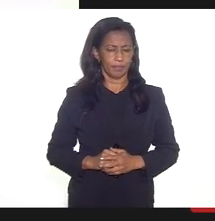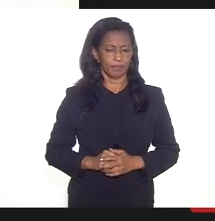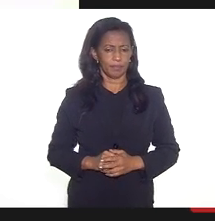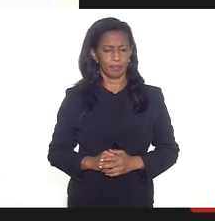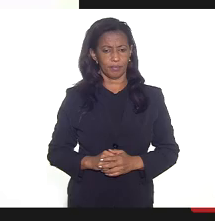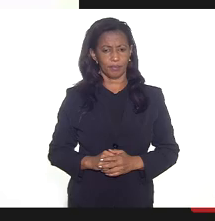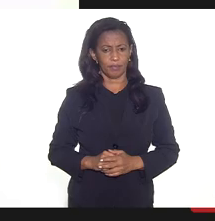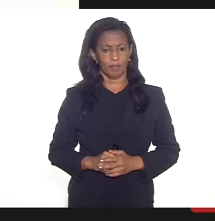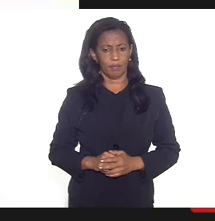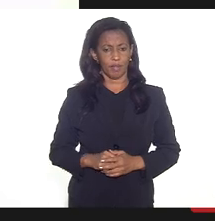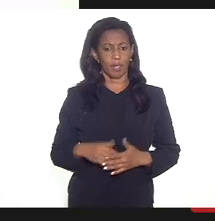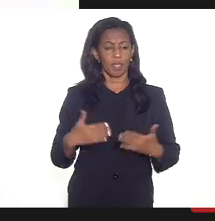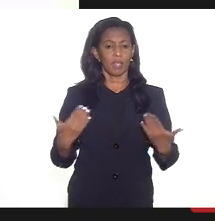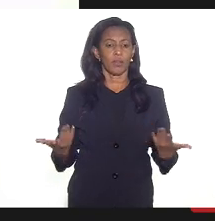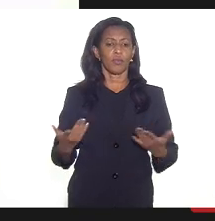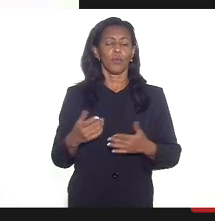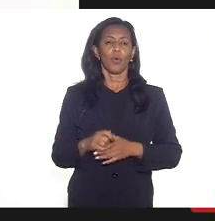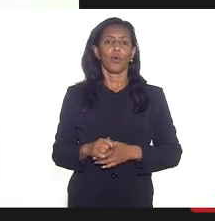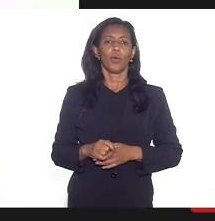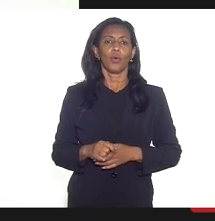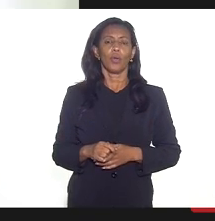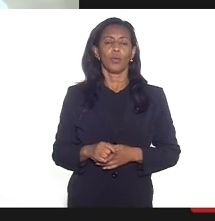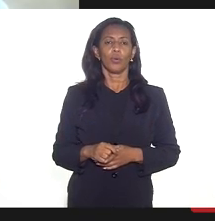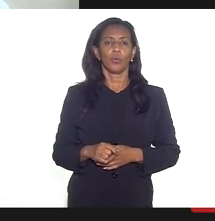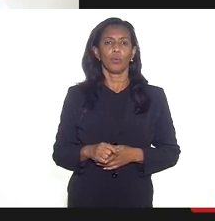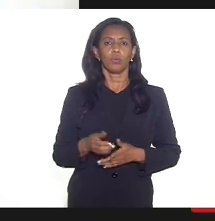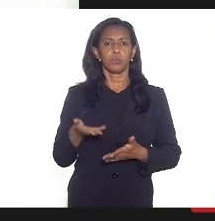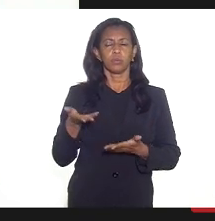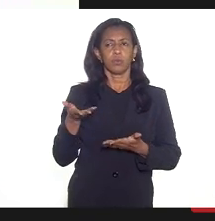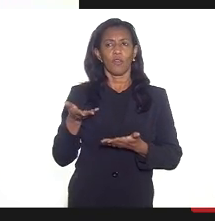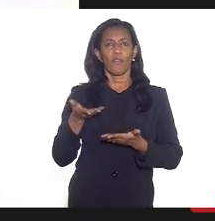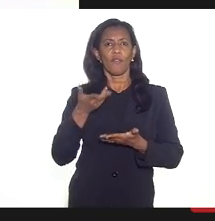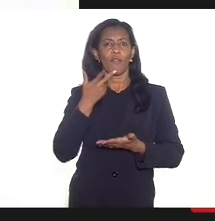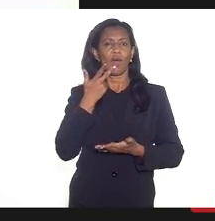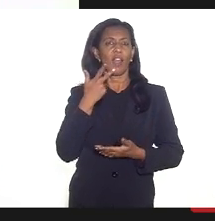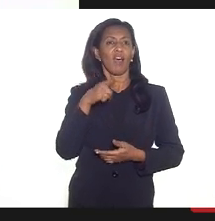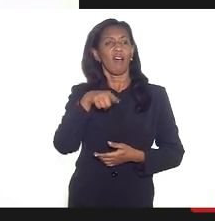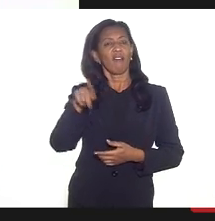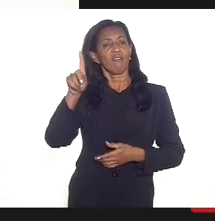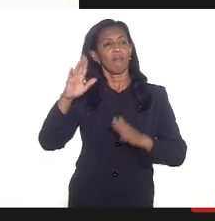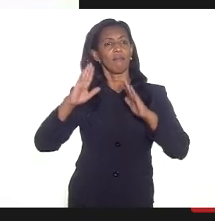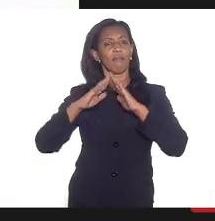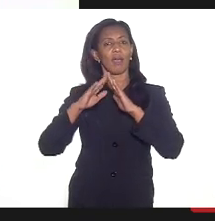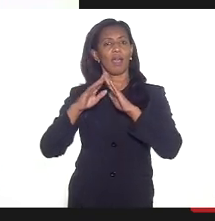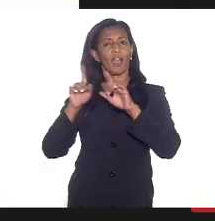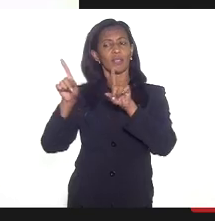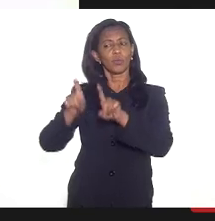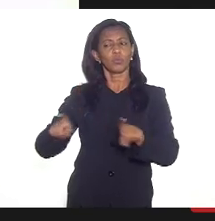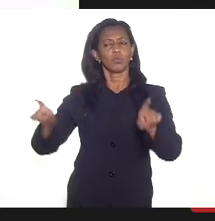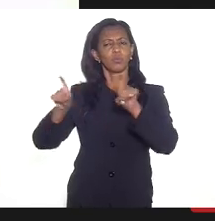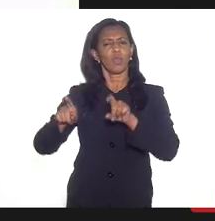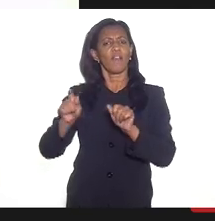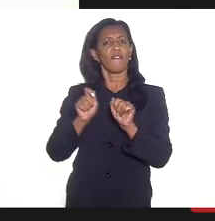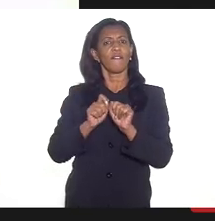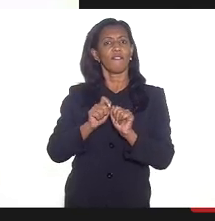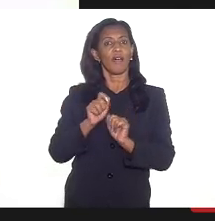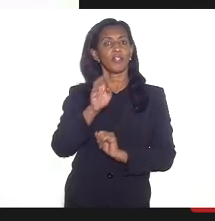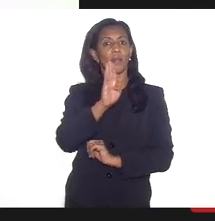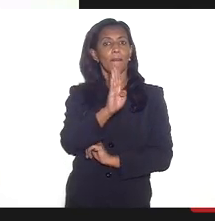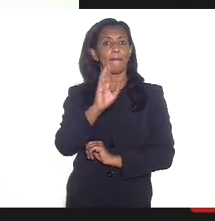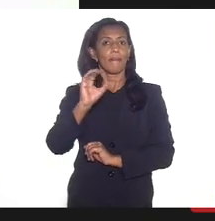que foram orientadas a fazer um BO online. Então, isso é preciso ser